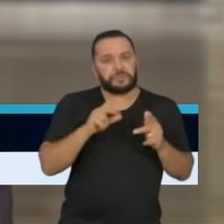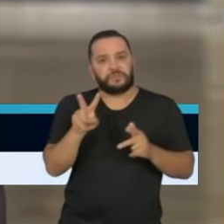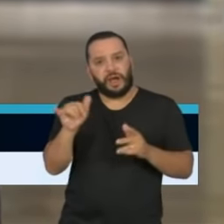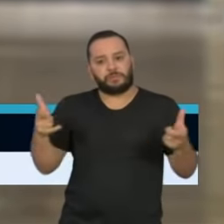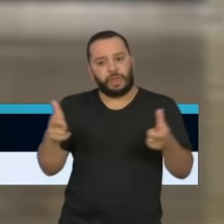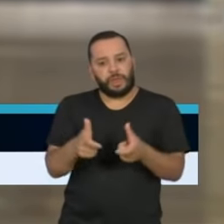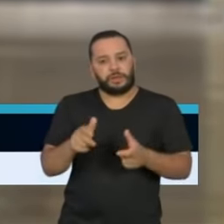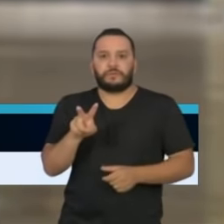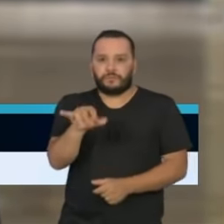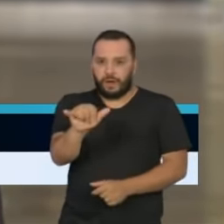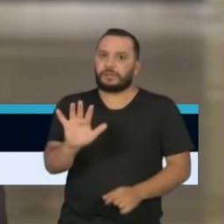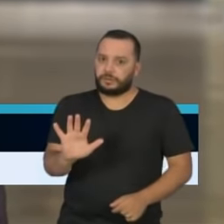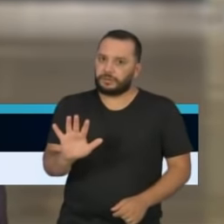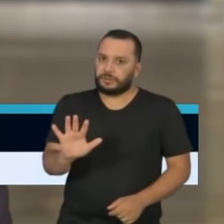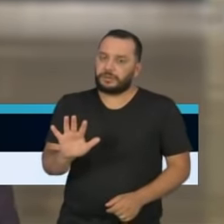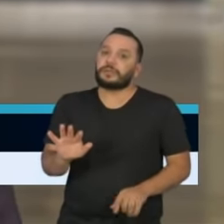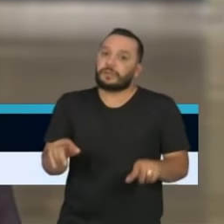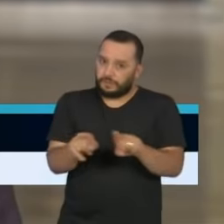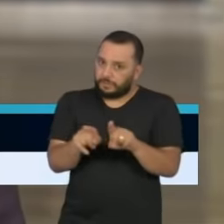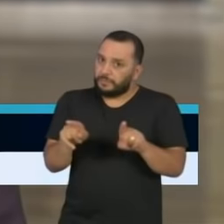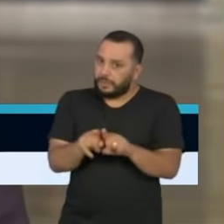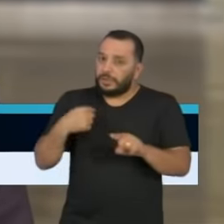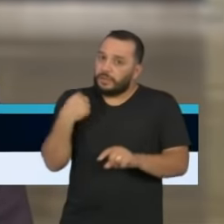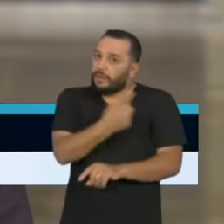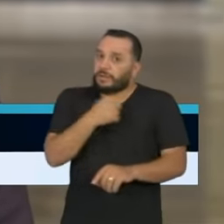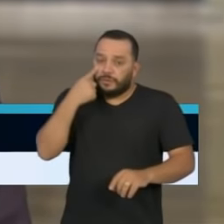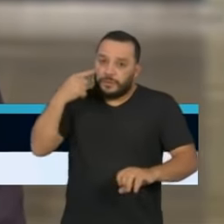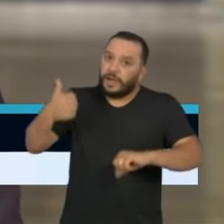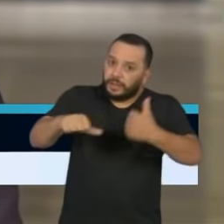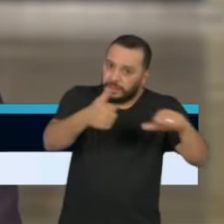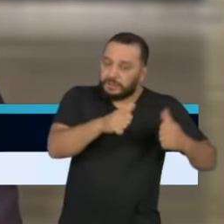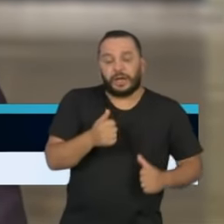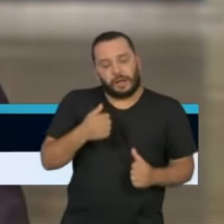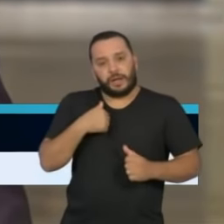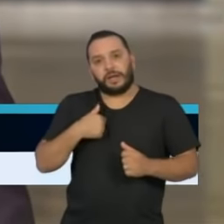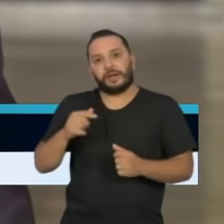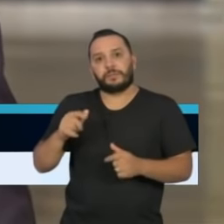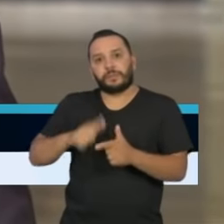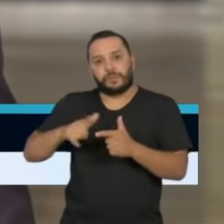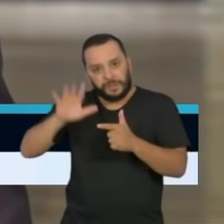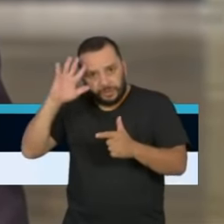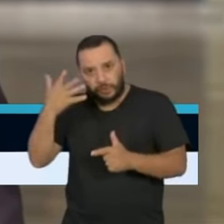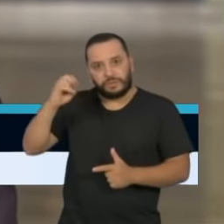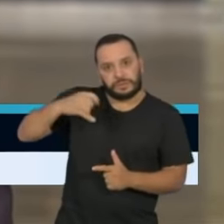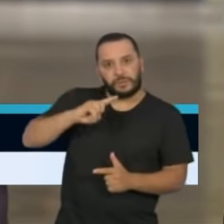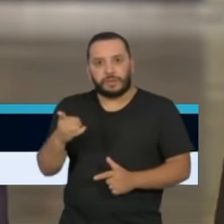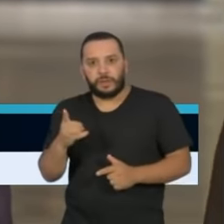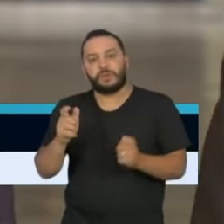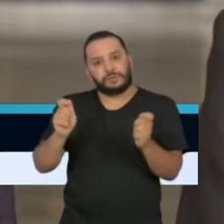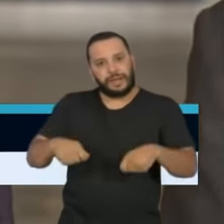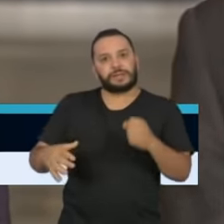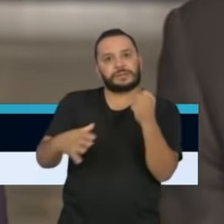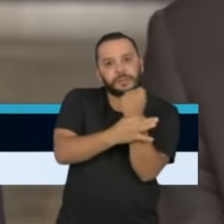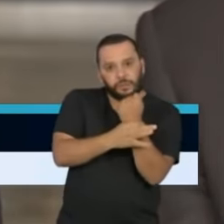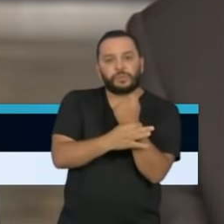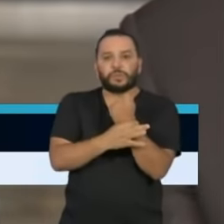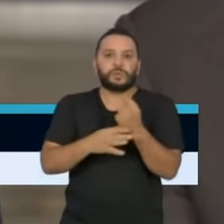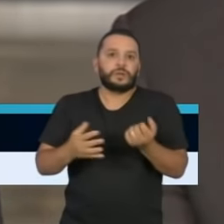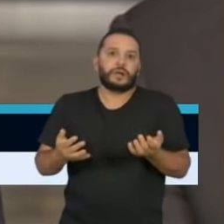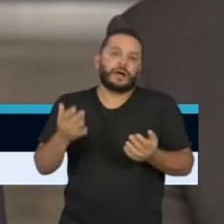essa redução que haverá, nós vamos analisar se ela é suficiente ou não para manter seguro os terminais de embarque